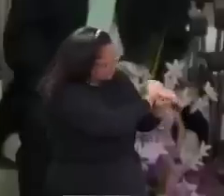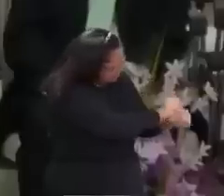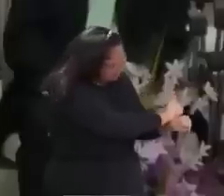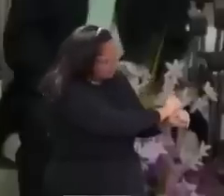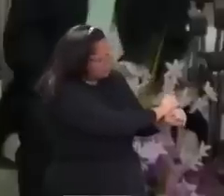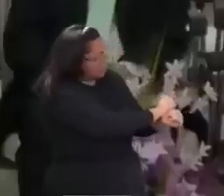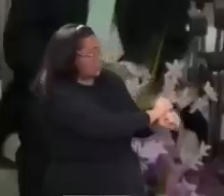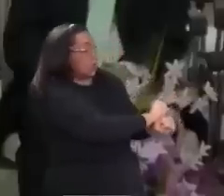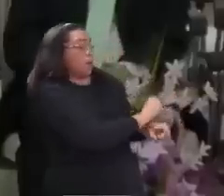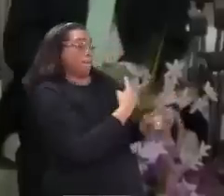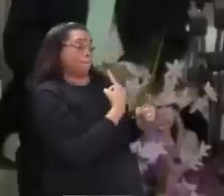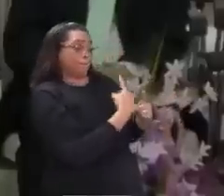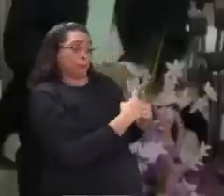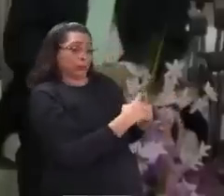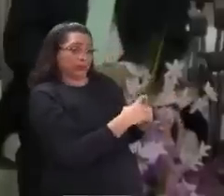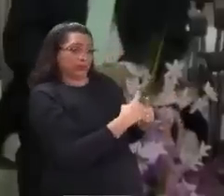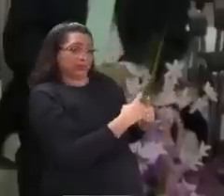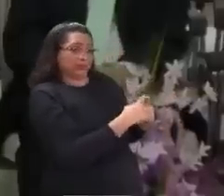aumentava.